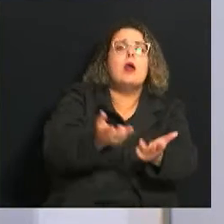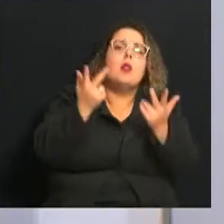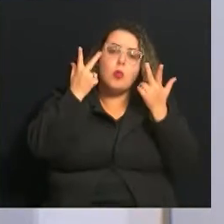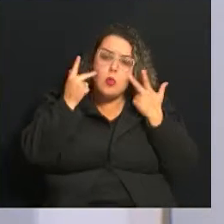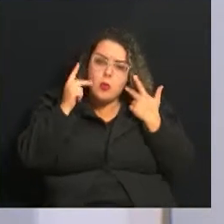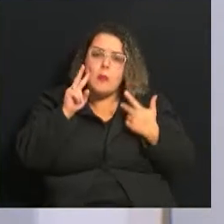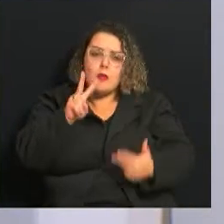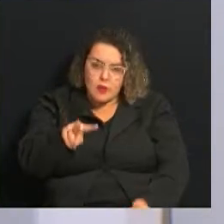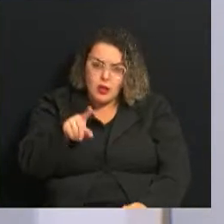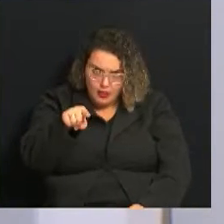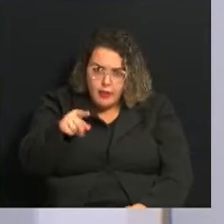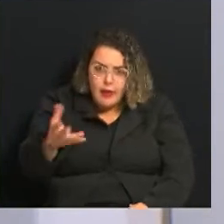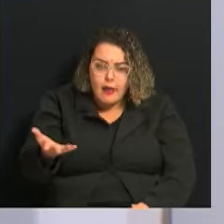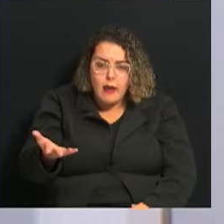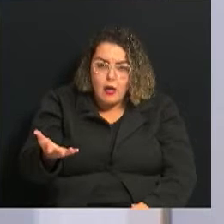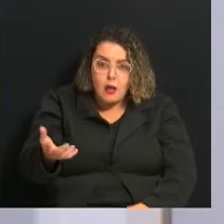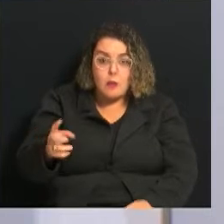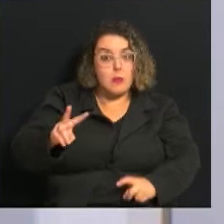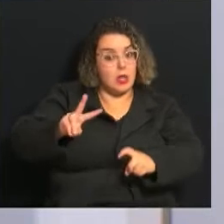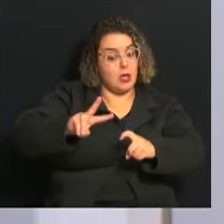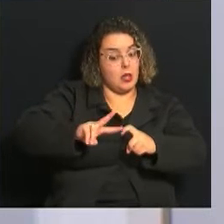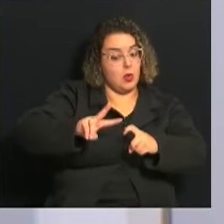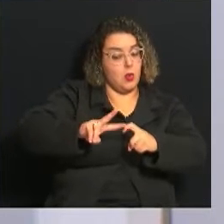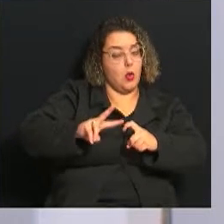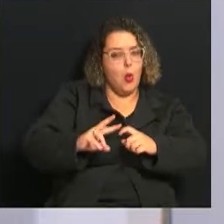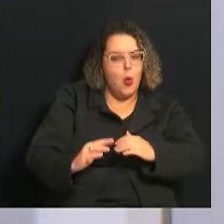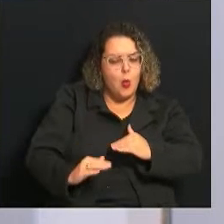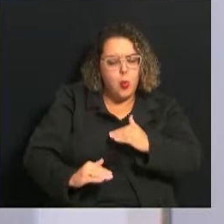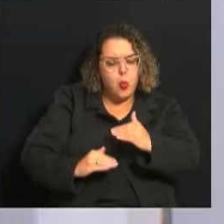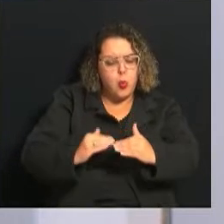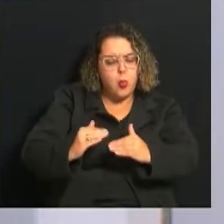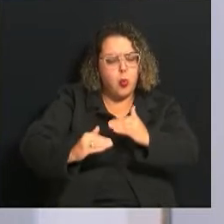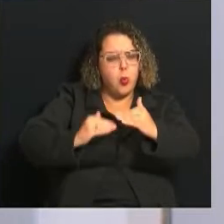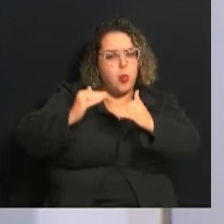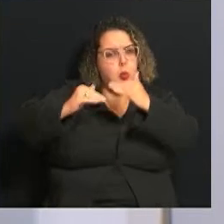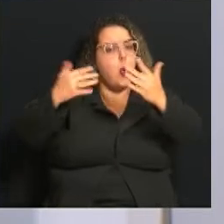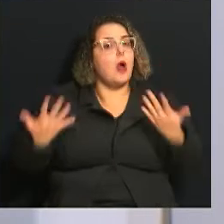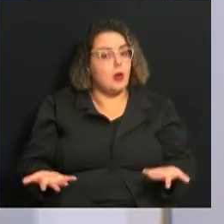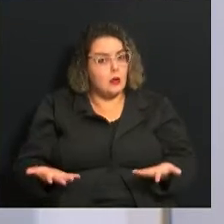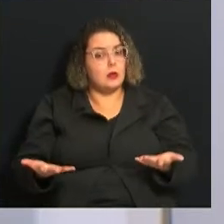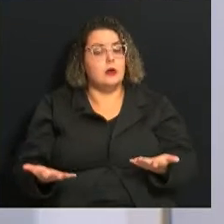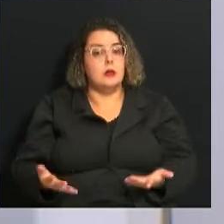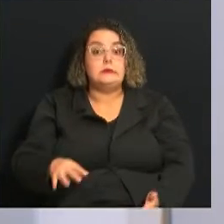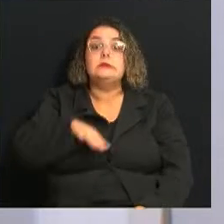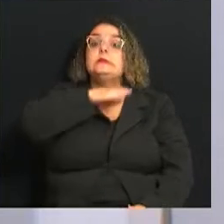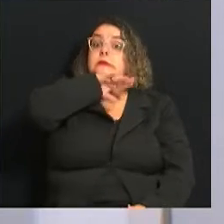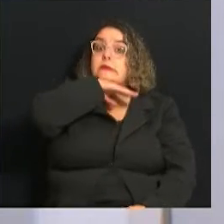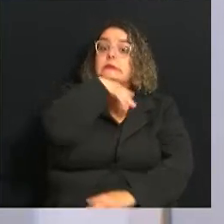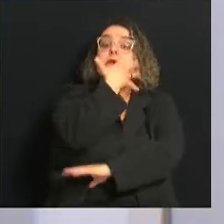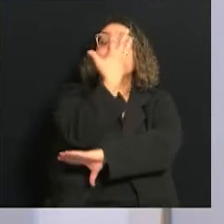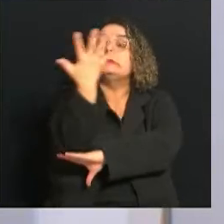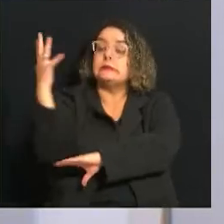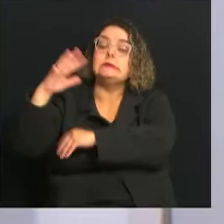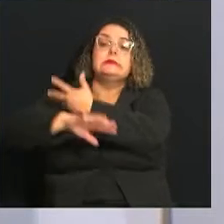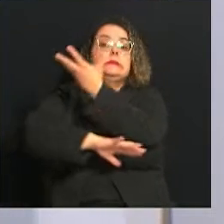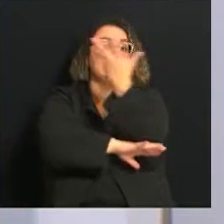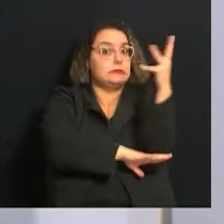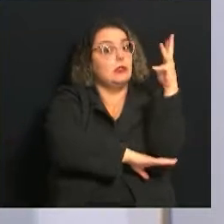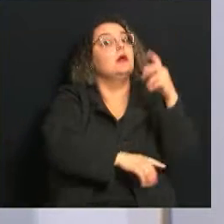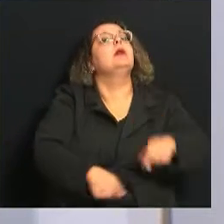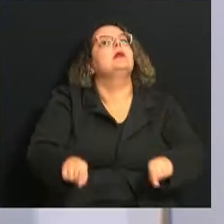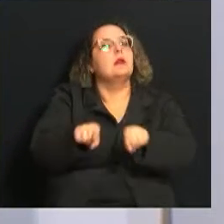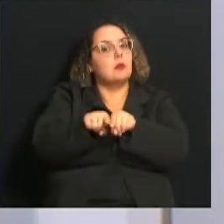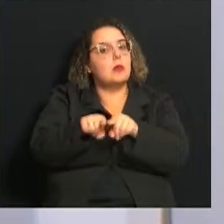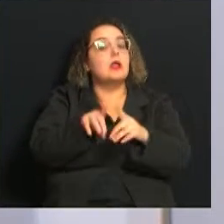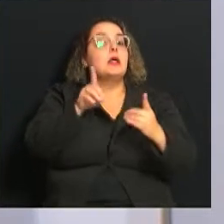mesmo? Só que a medicina veterinária tem evoluído a cada dia. Com isso, animais silvestres também ganharam atendimento